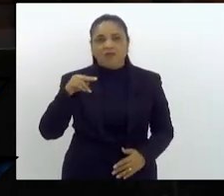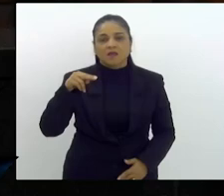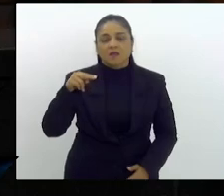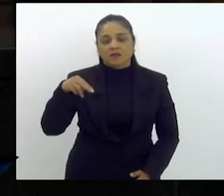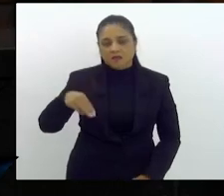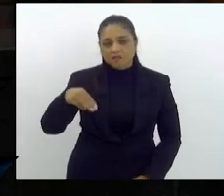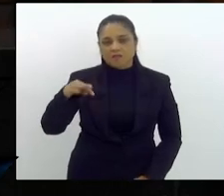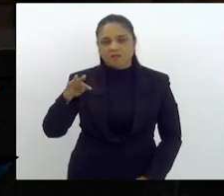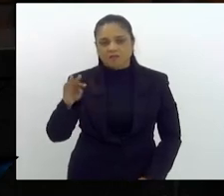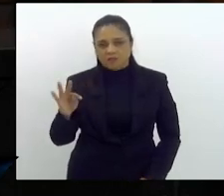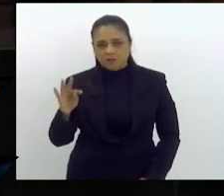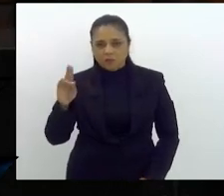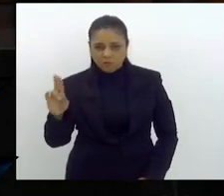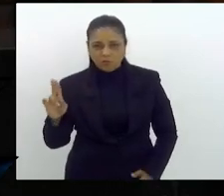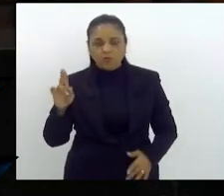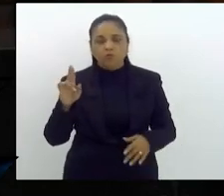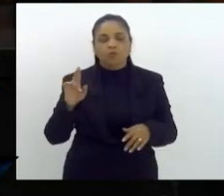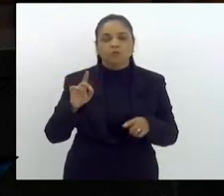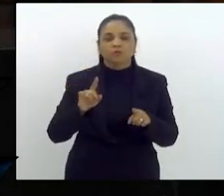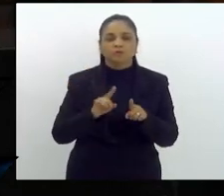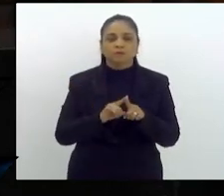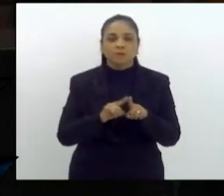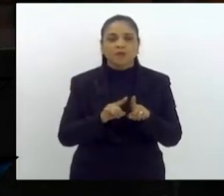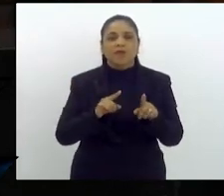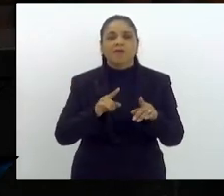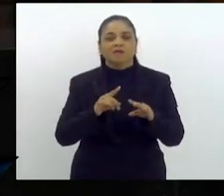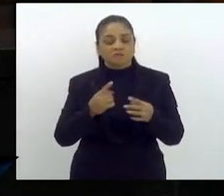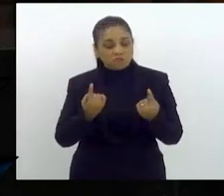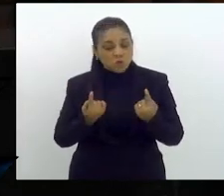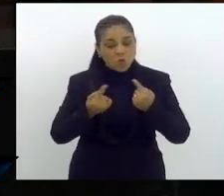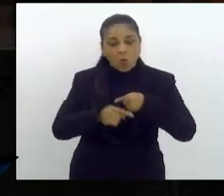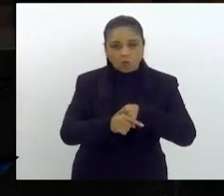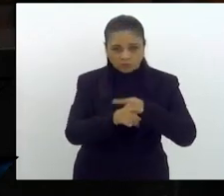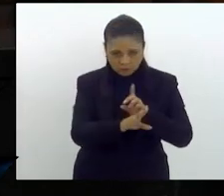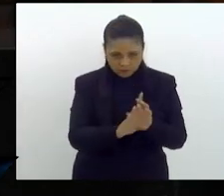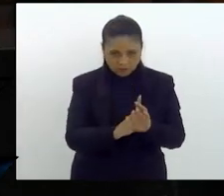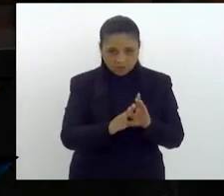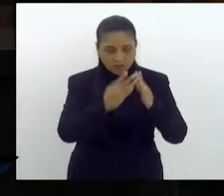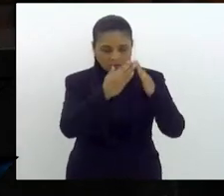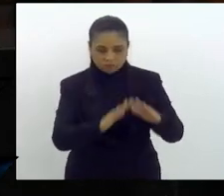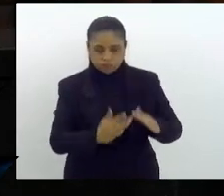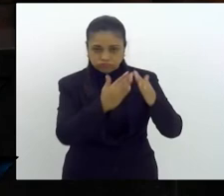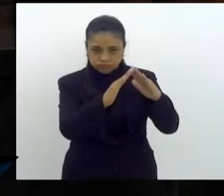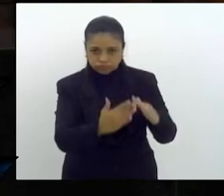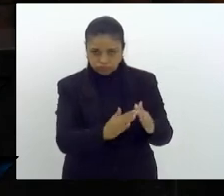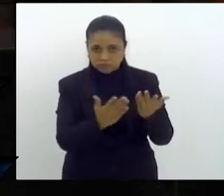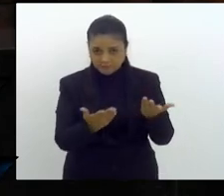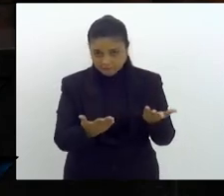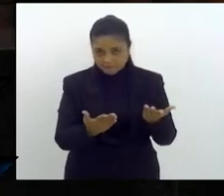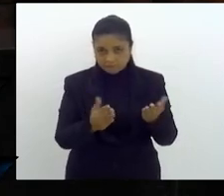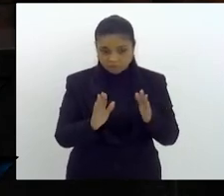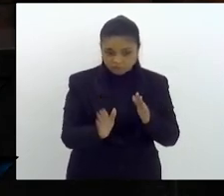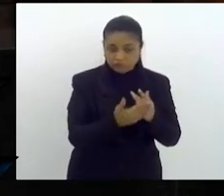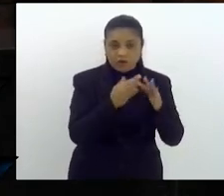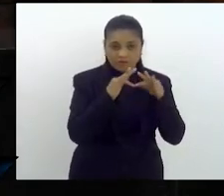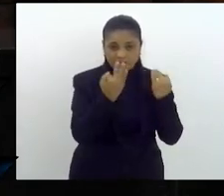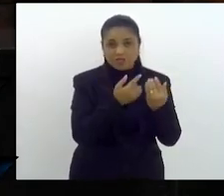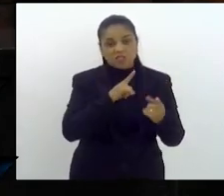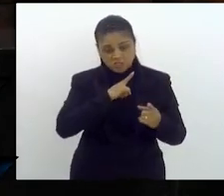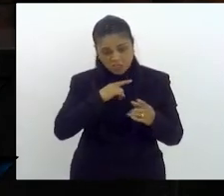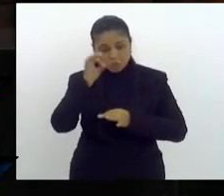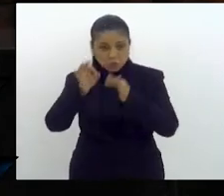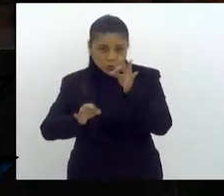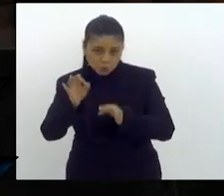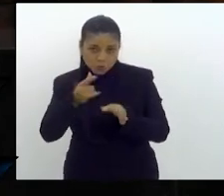patrimônio da União vários órgãos já se posicionaram o contrário a essas demonções E agora tem juiz tem gente aí